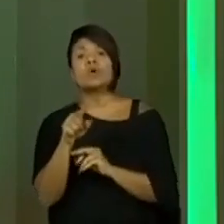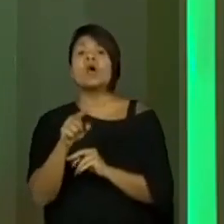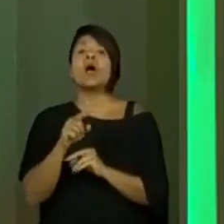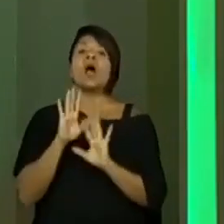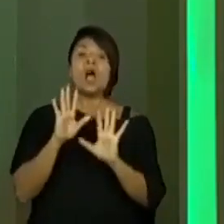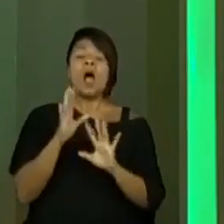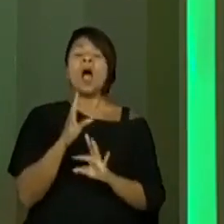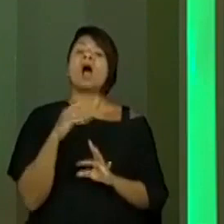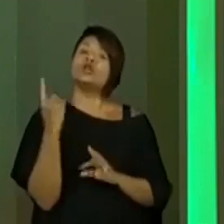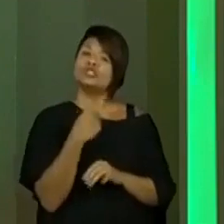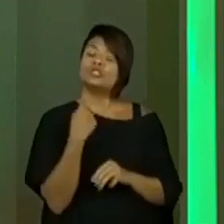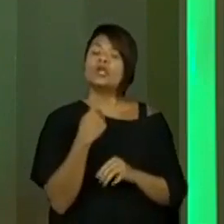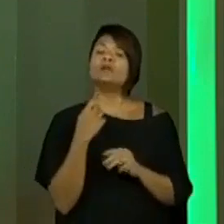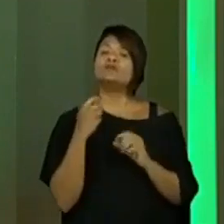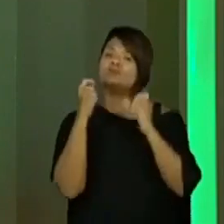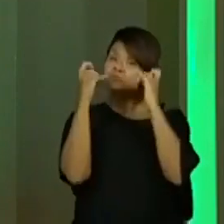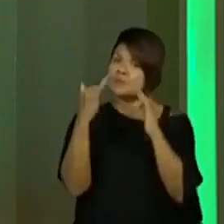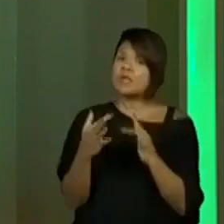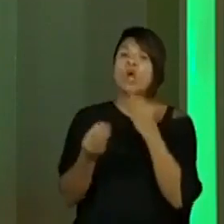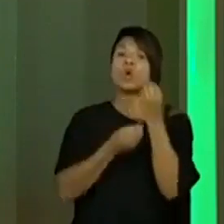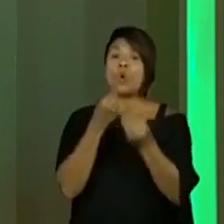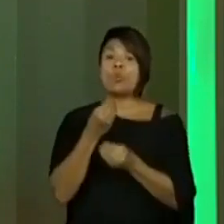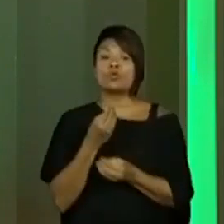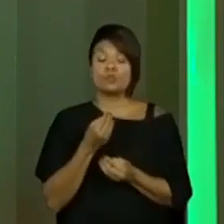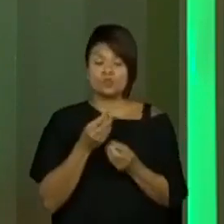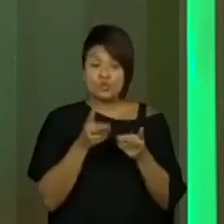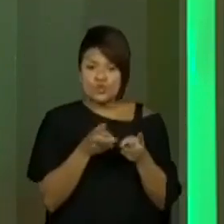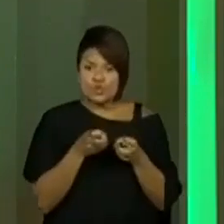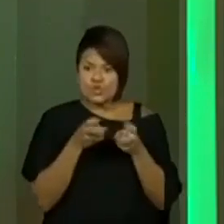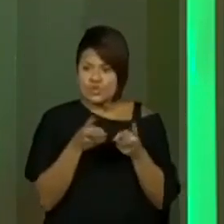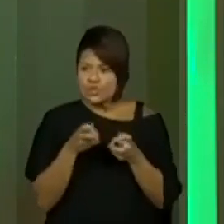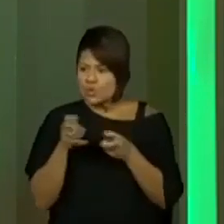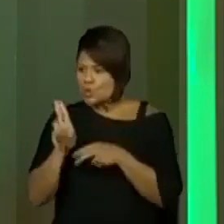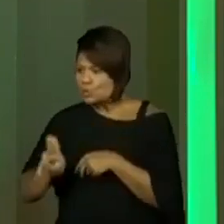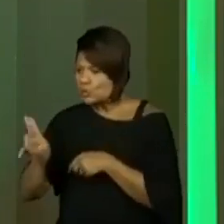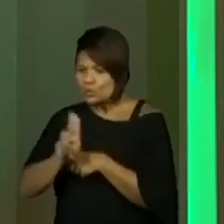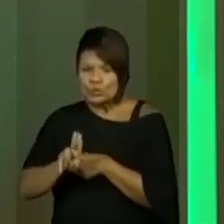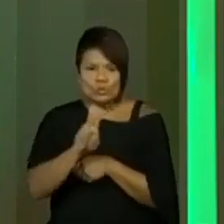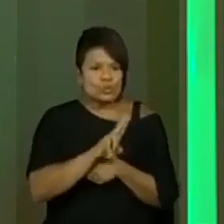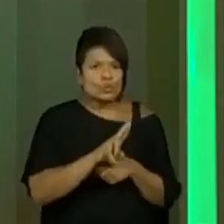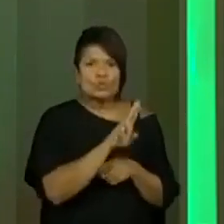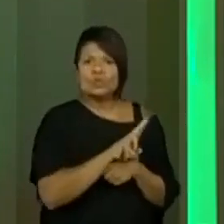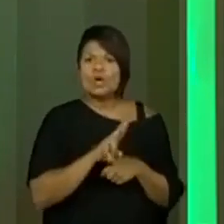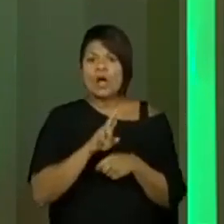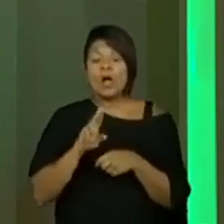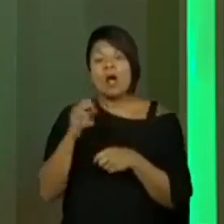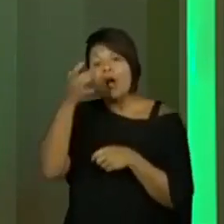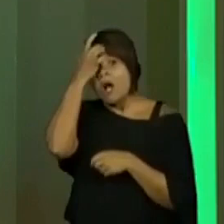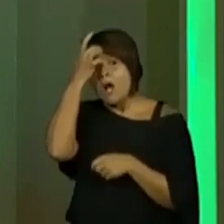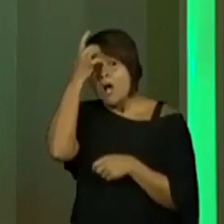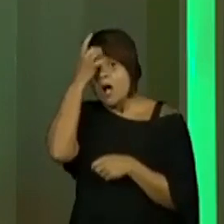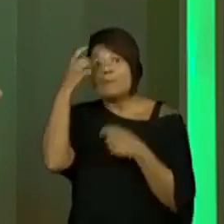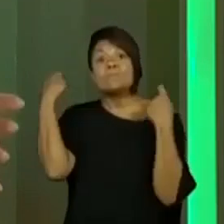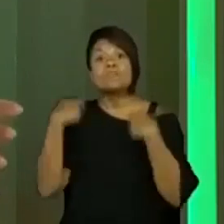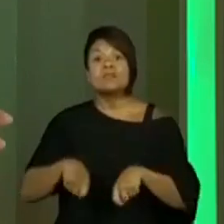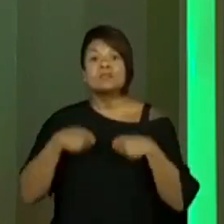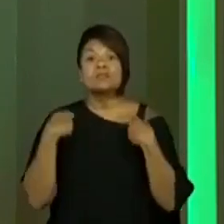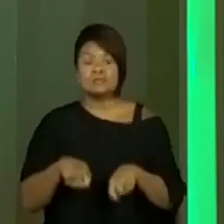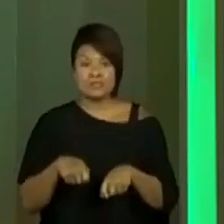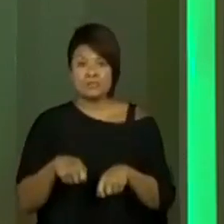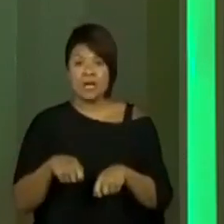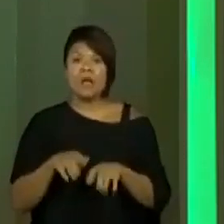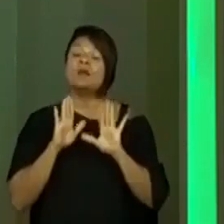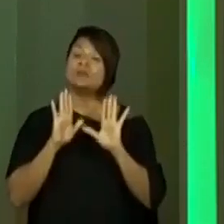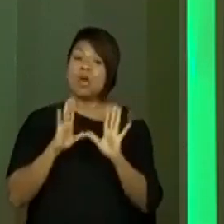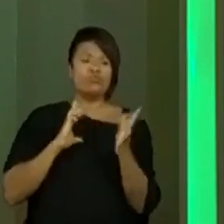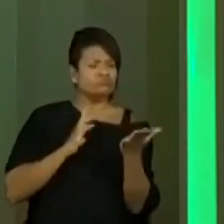mais uma vez em consumo consciente. E esse consumo consciente passa por várias atitudes